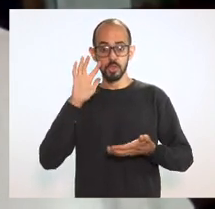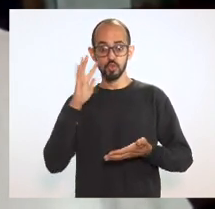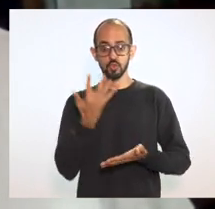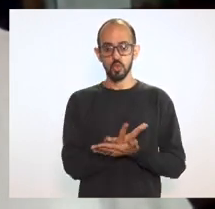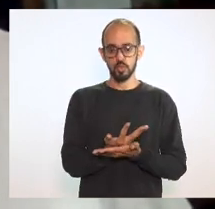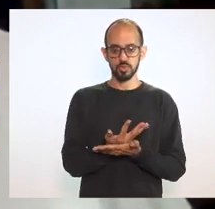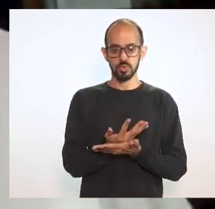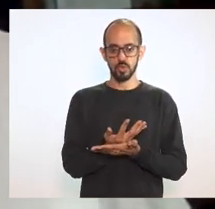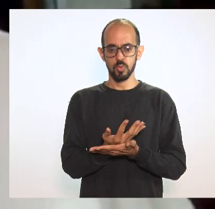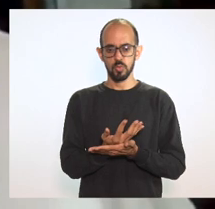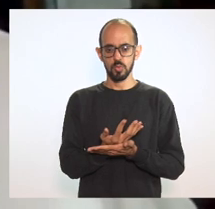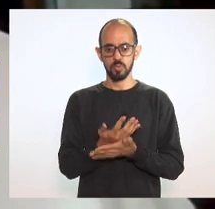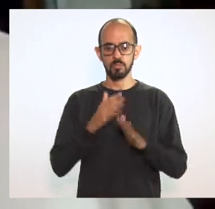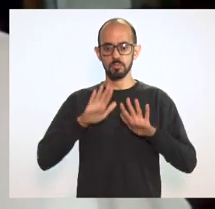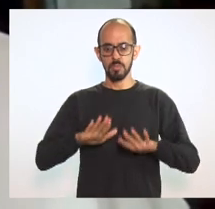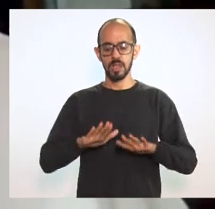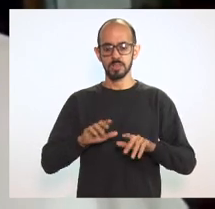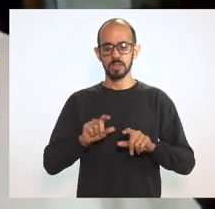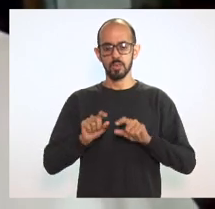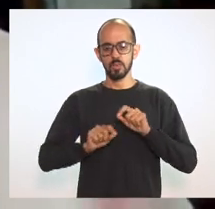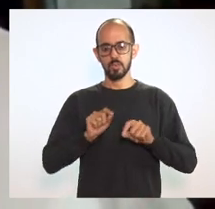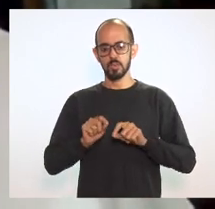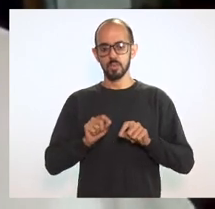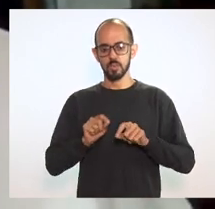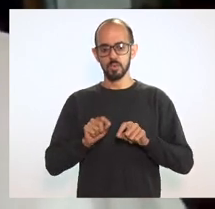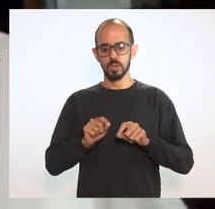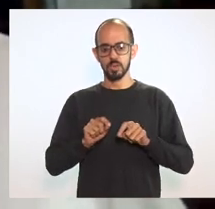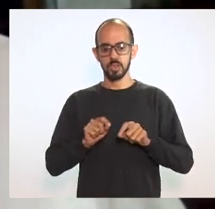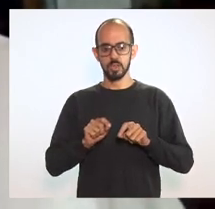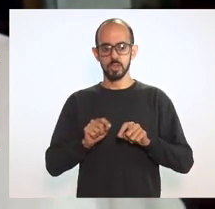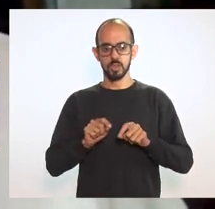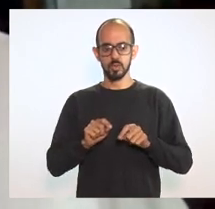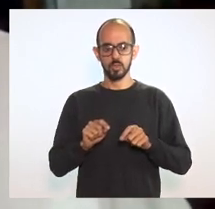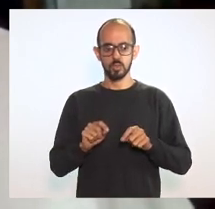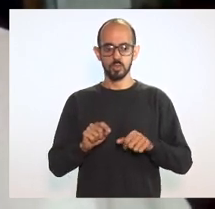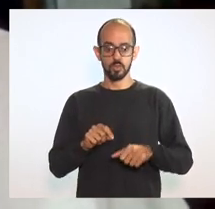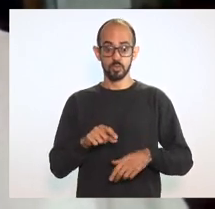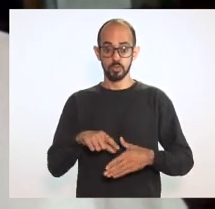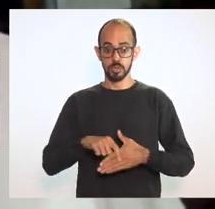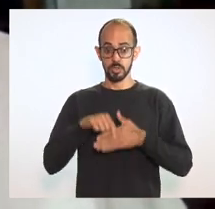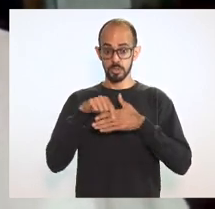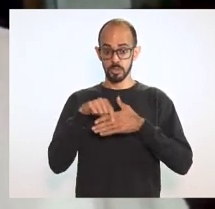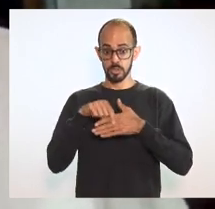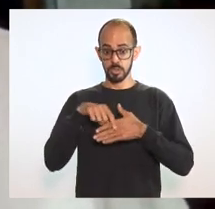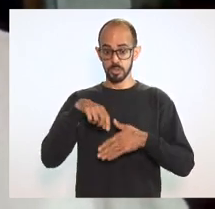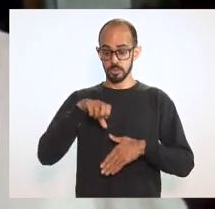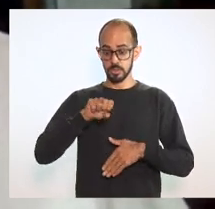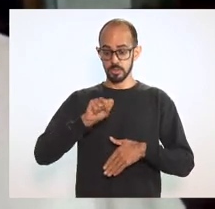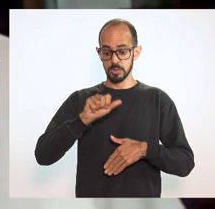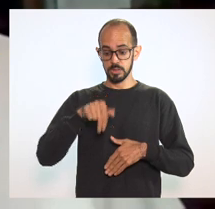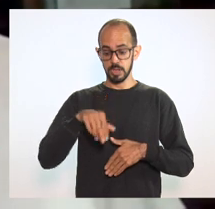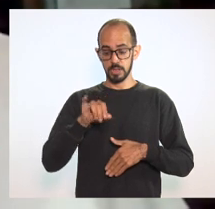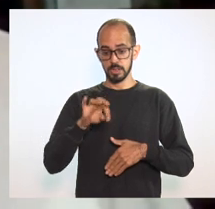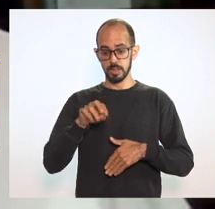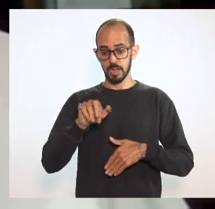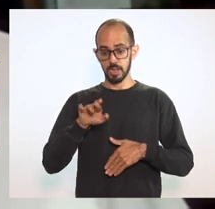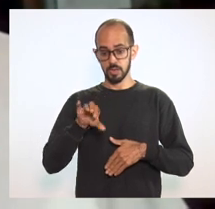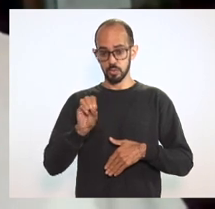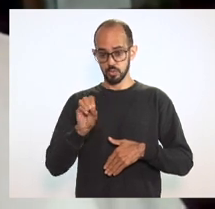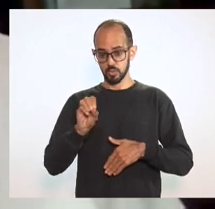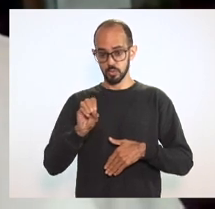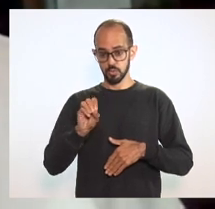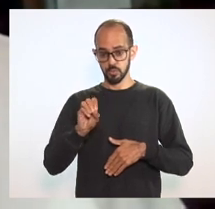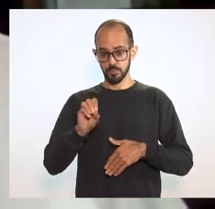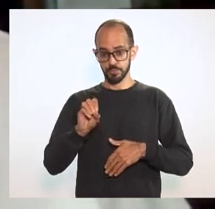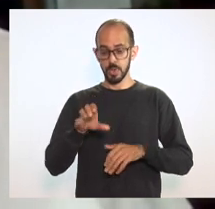lógico, naquilo que as autoridades sanitárias trazem para o debate. Então, é muito importante, estou muito contemplado com a fala da